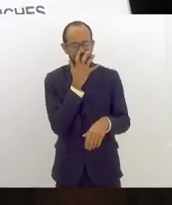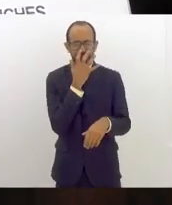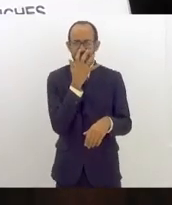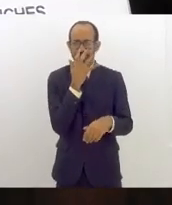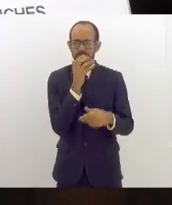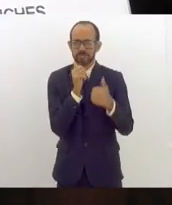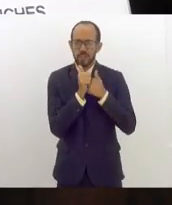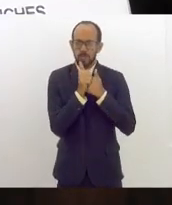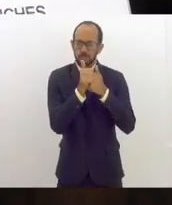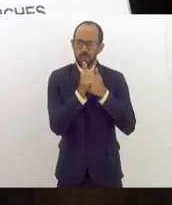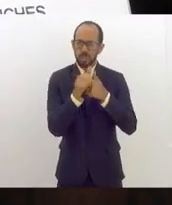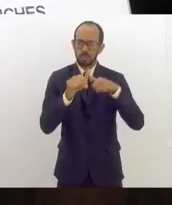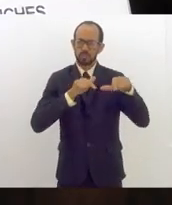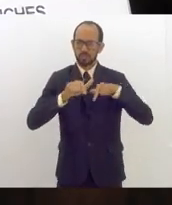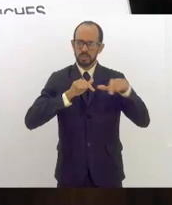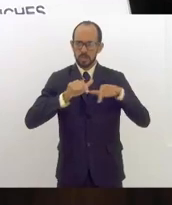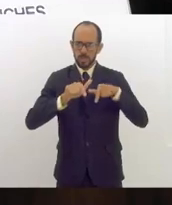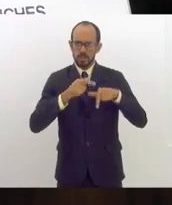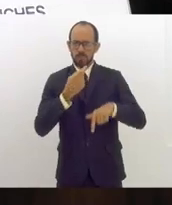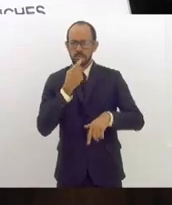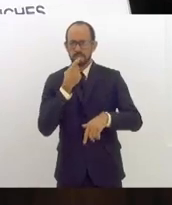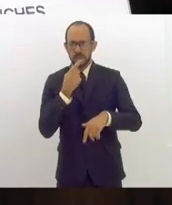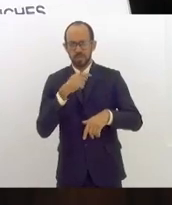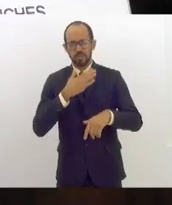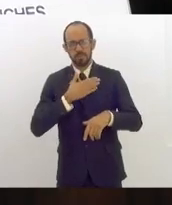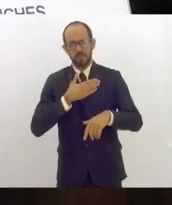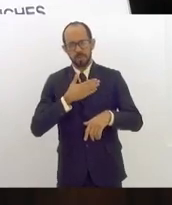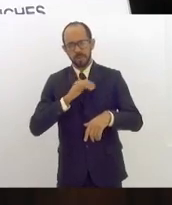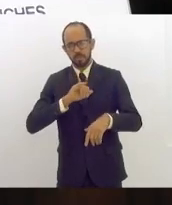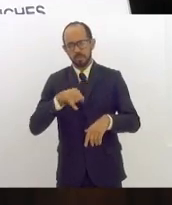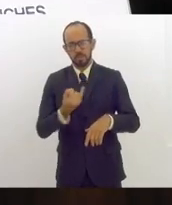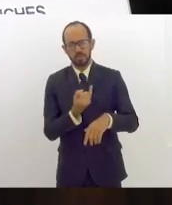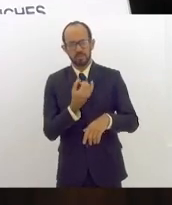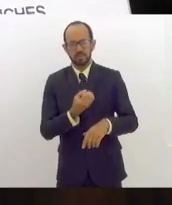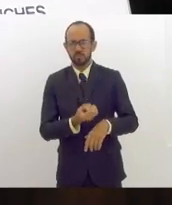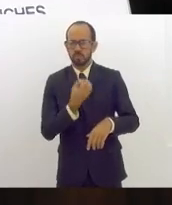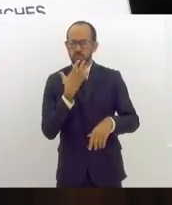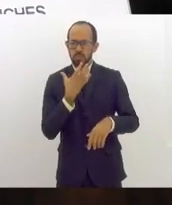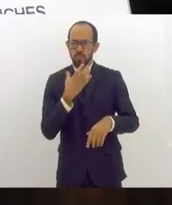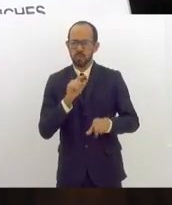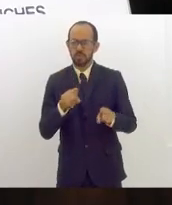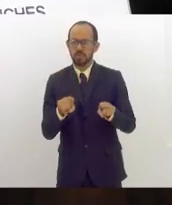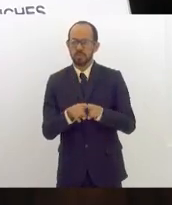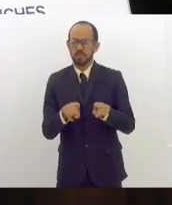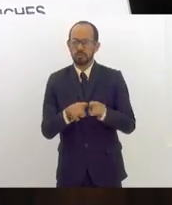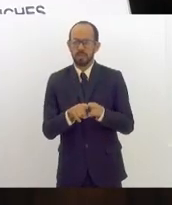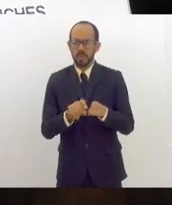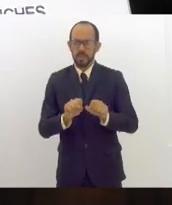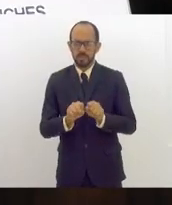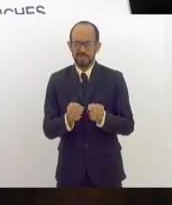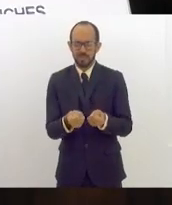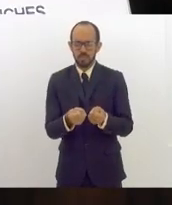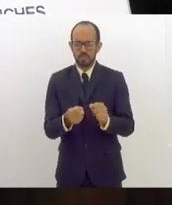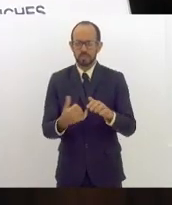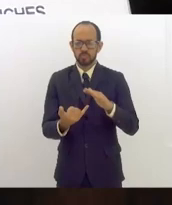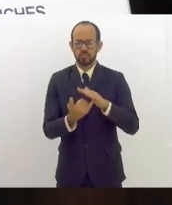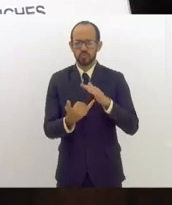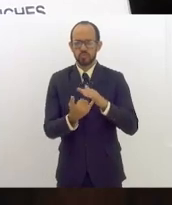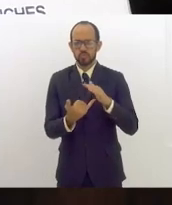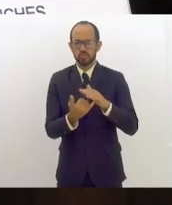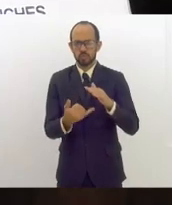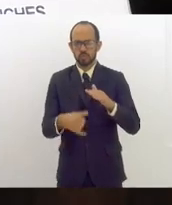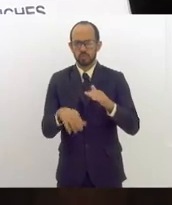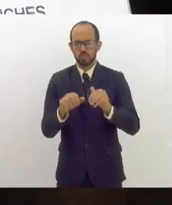os dois trabalhos tão próximo a mente é um privilégio é para nós e a segurança para o Instituto dos Advogados brasileiros